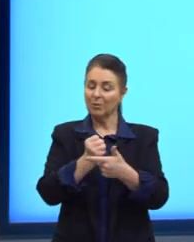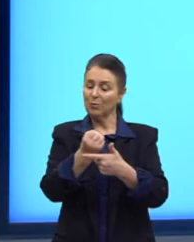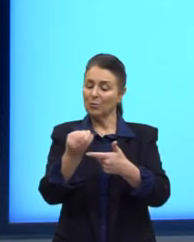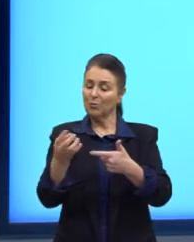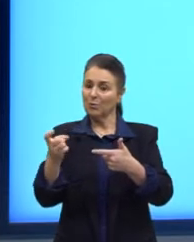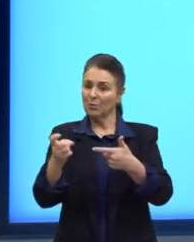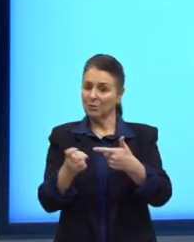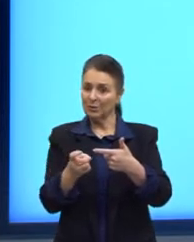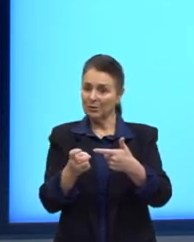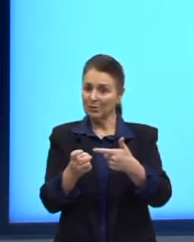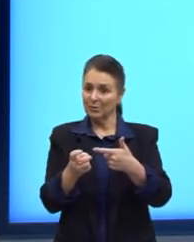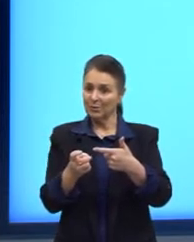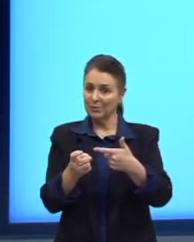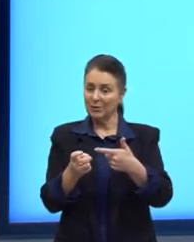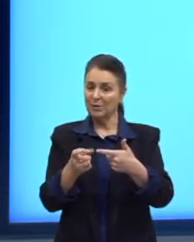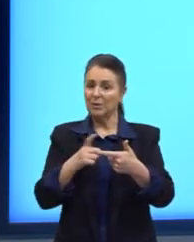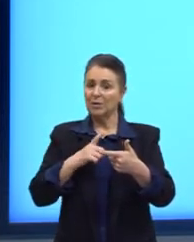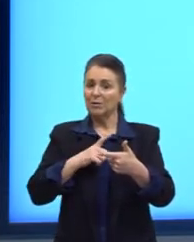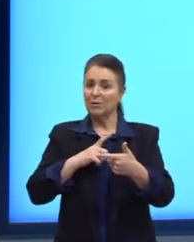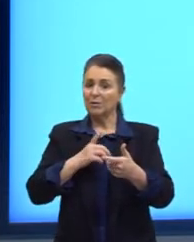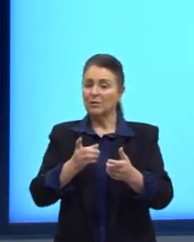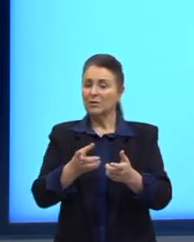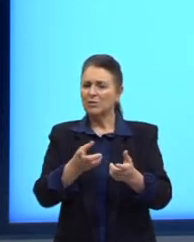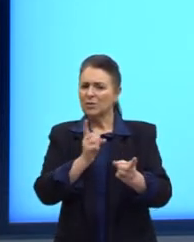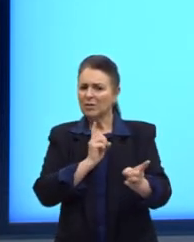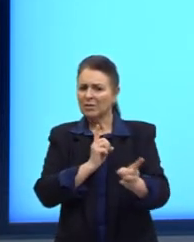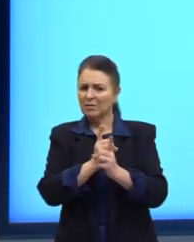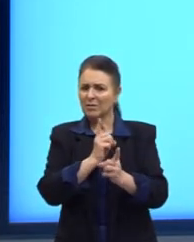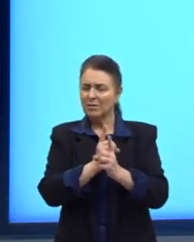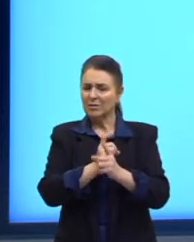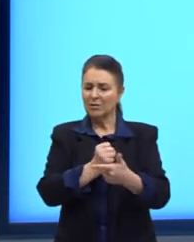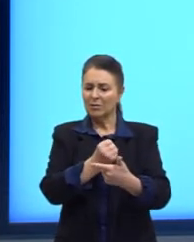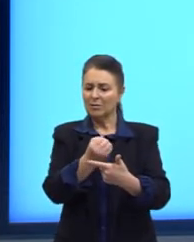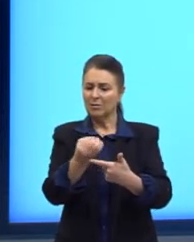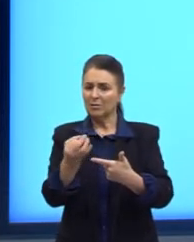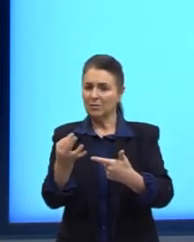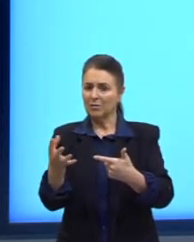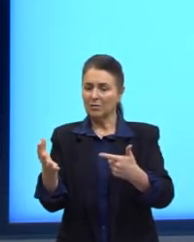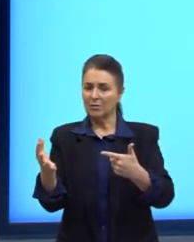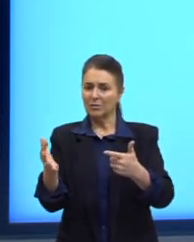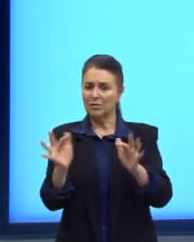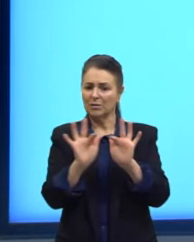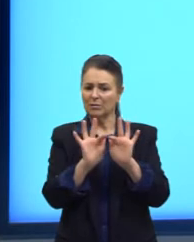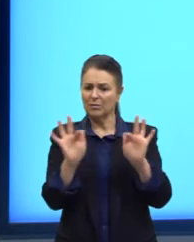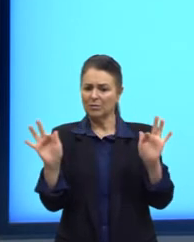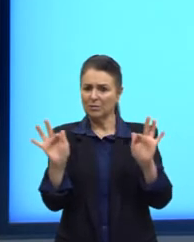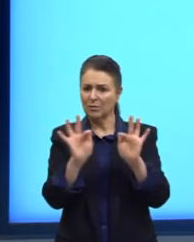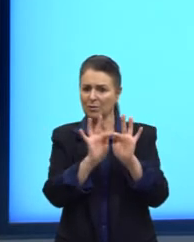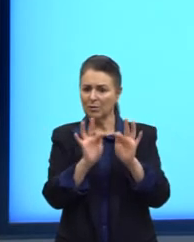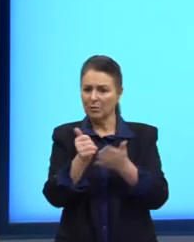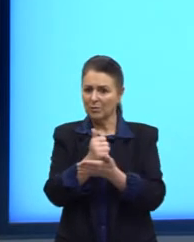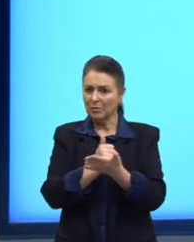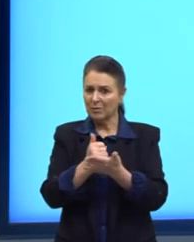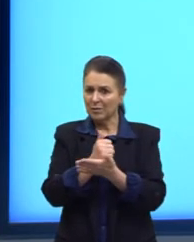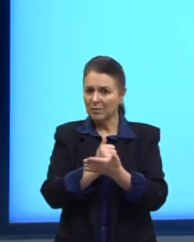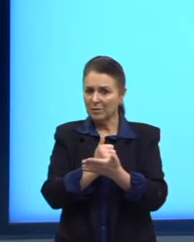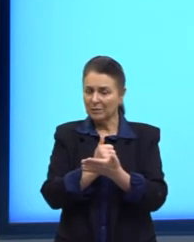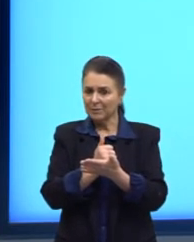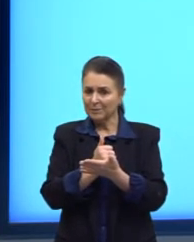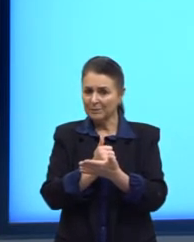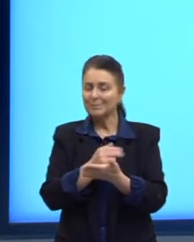e quando nós buscamos né determinar o logaritmo em função ali de uma base a gente né